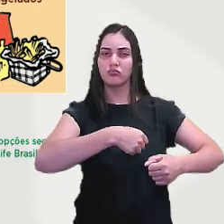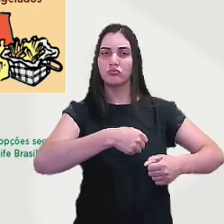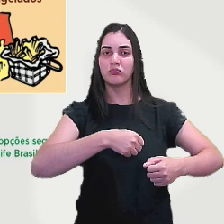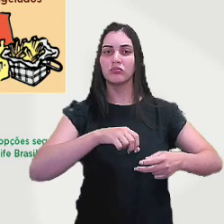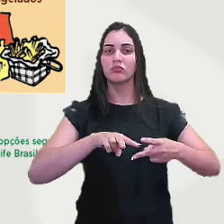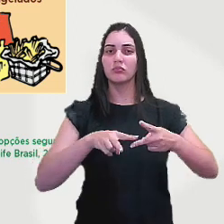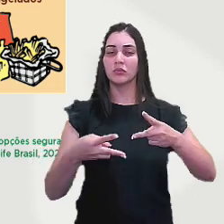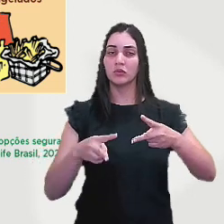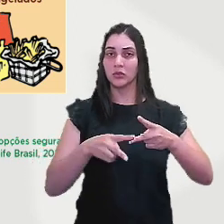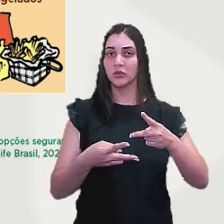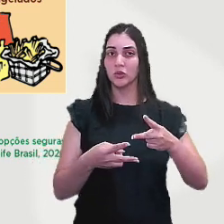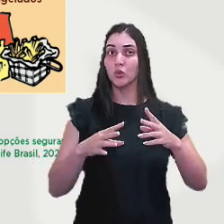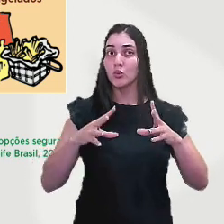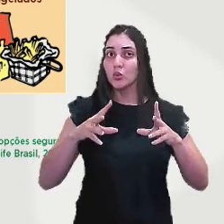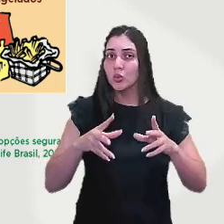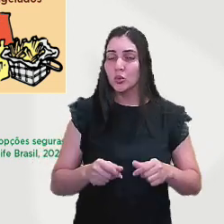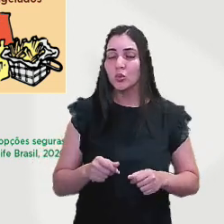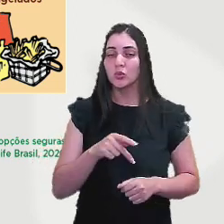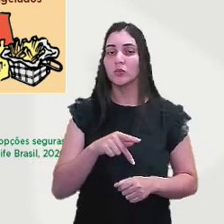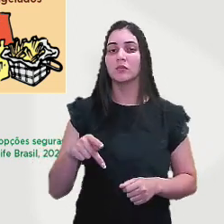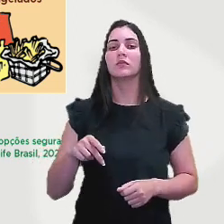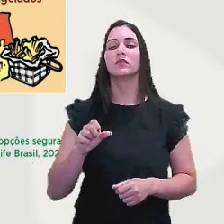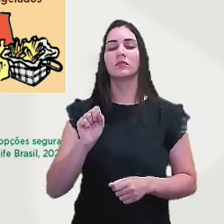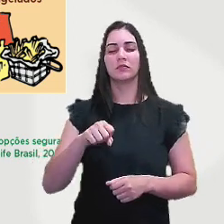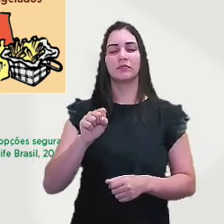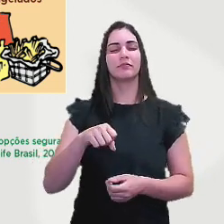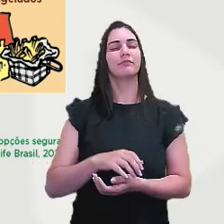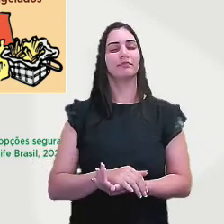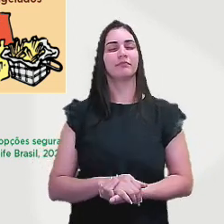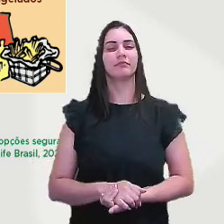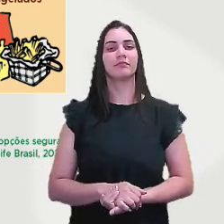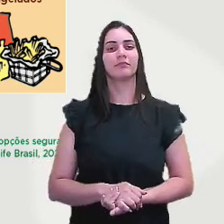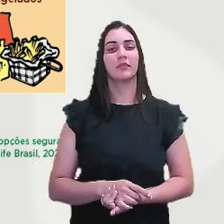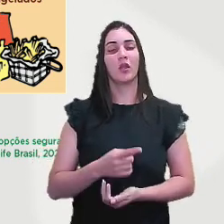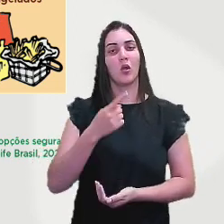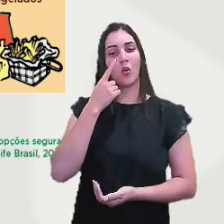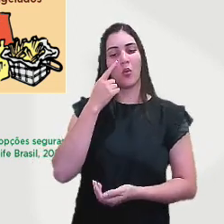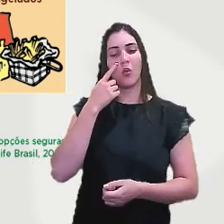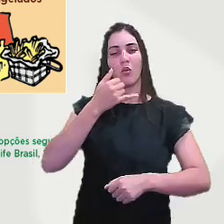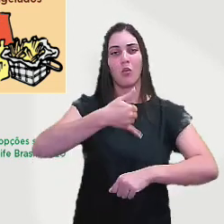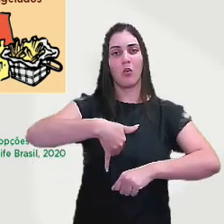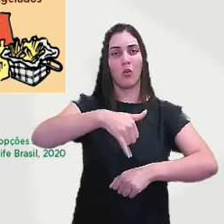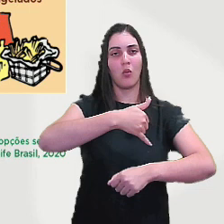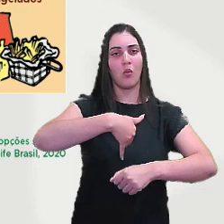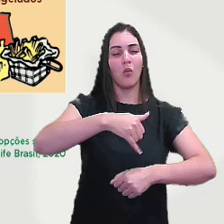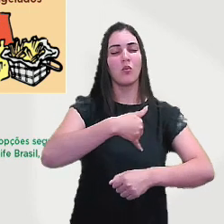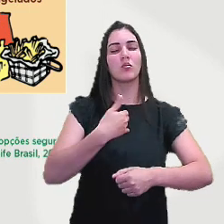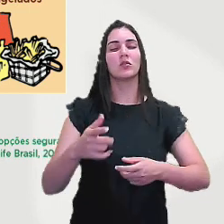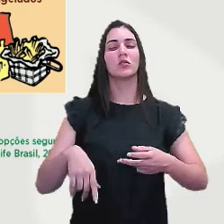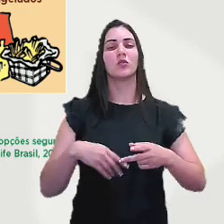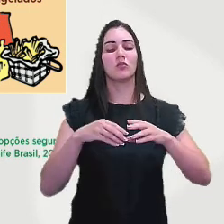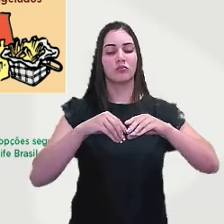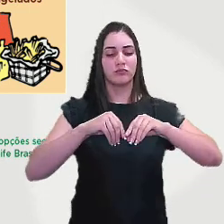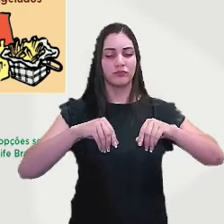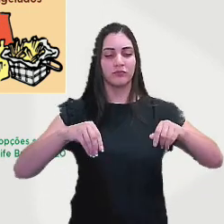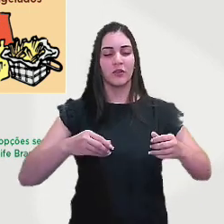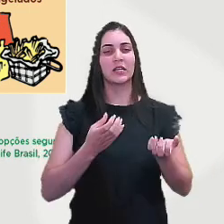prígio. Tudo isso sim, mostrei no meu coração. Óleo de cozinha, farinha de milho,